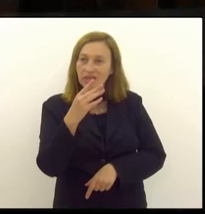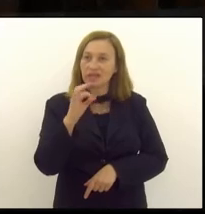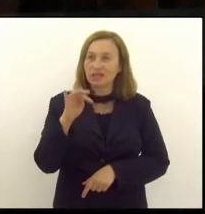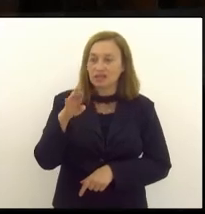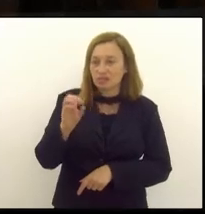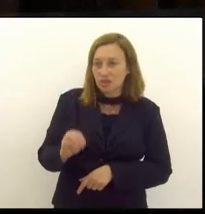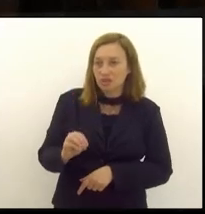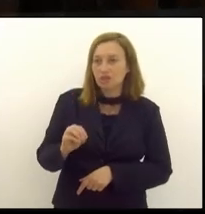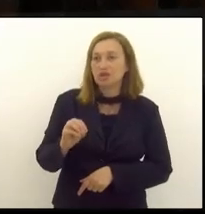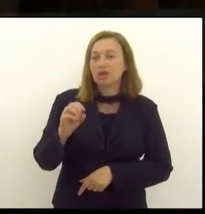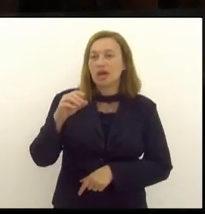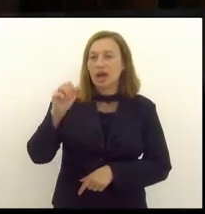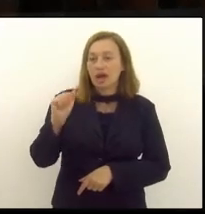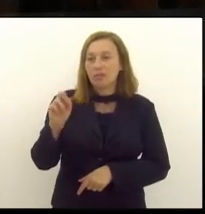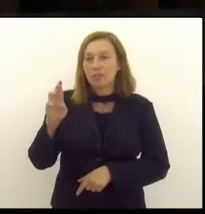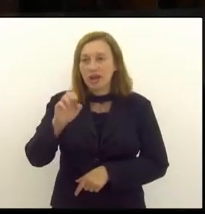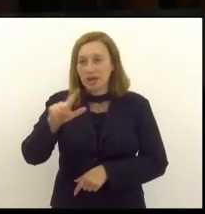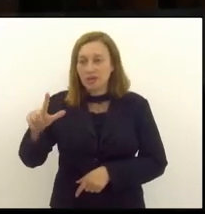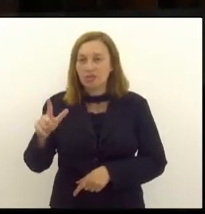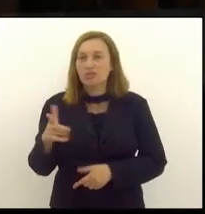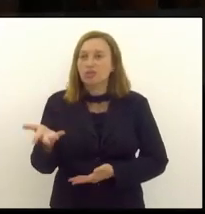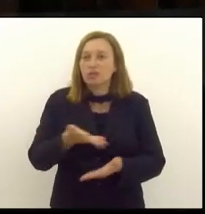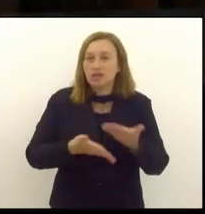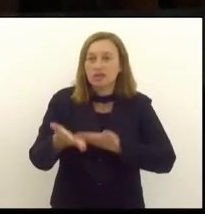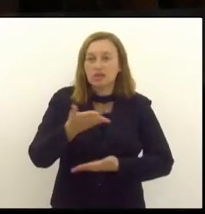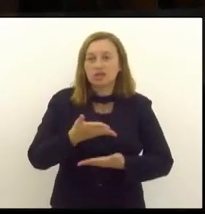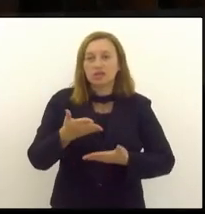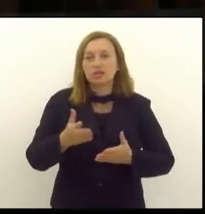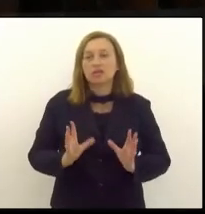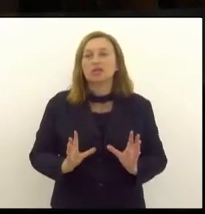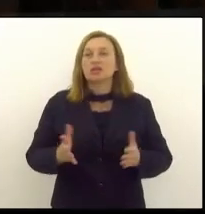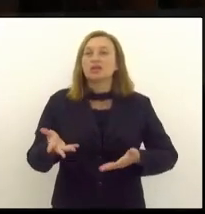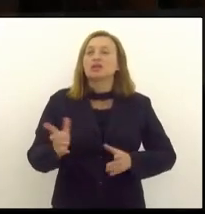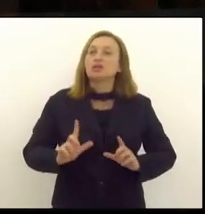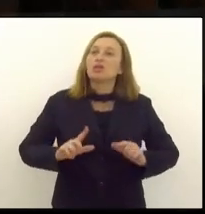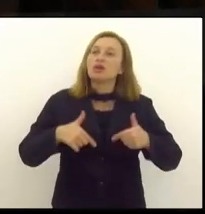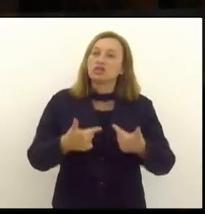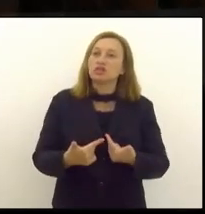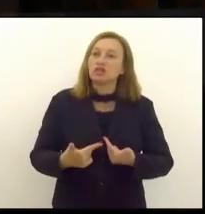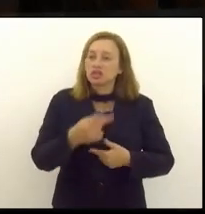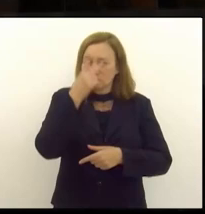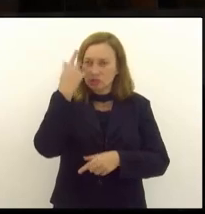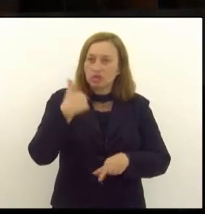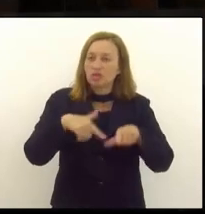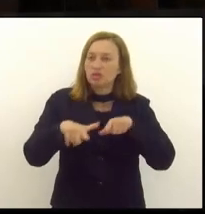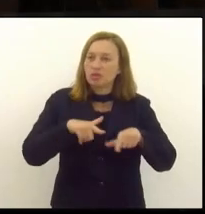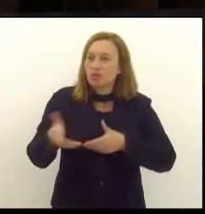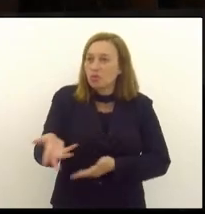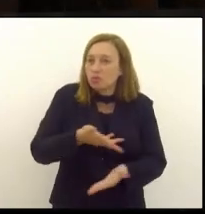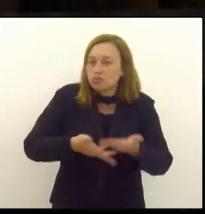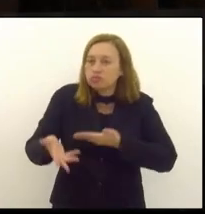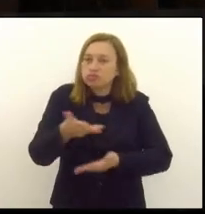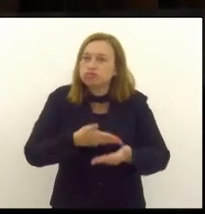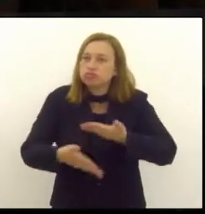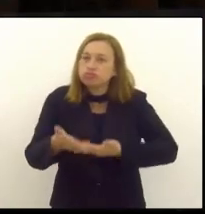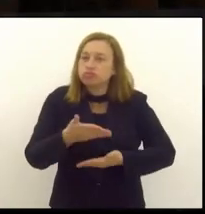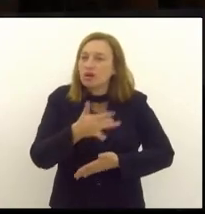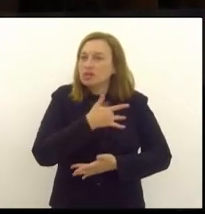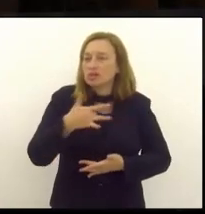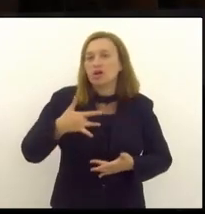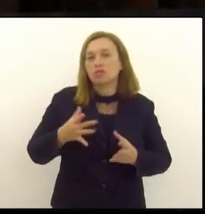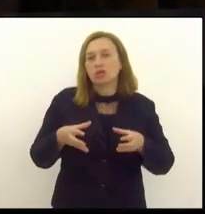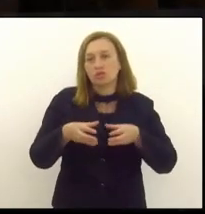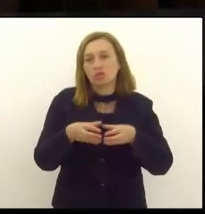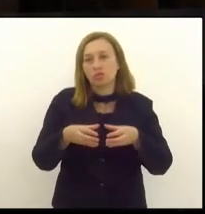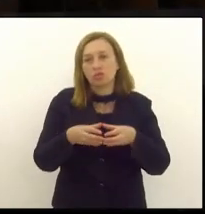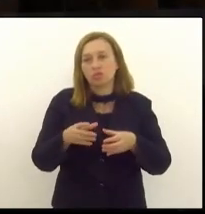Abreu. Foi um grande parceiro, porque as ações de saúde trabalhadora elas precisam ser executadas assim, em parceria. A saúde ela é